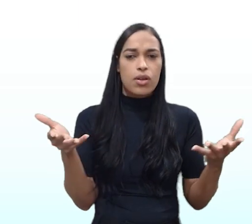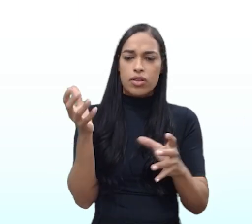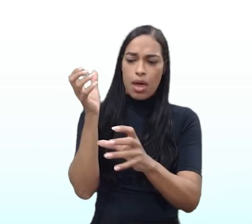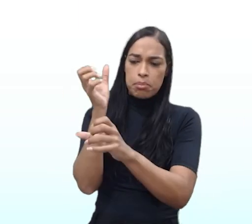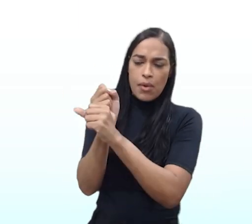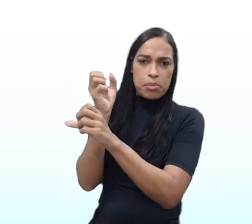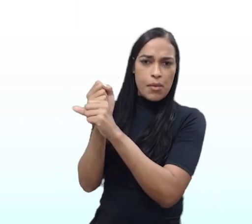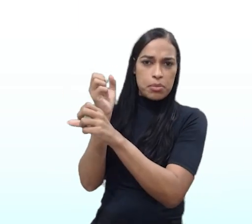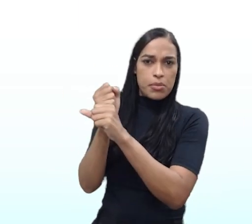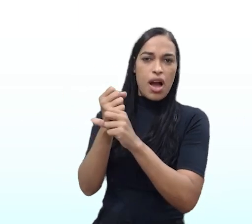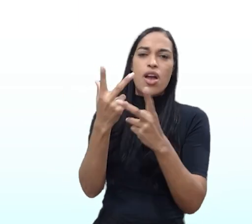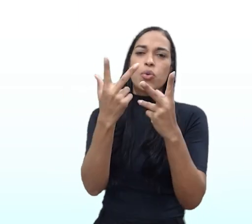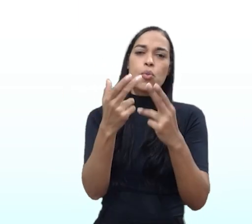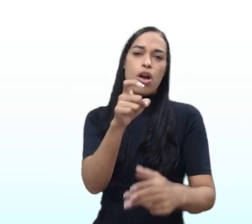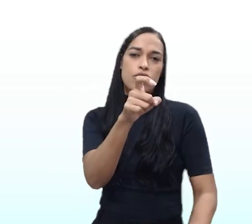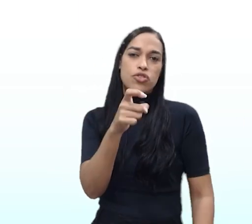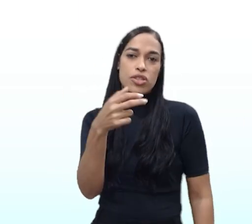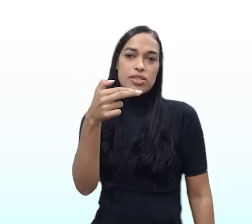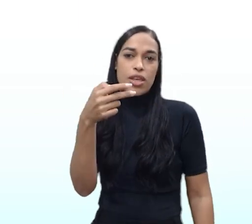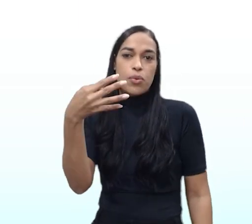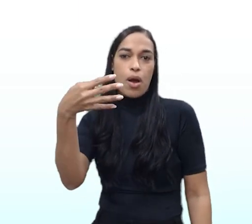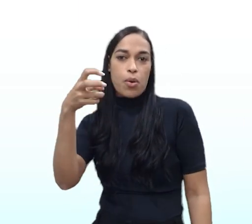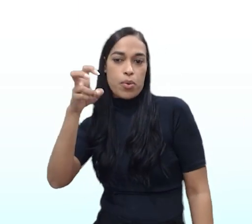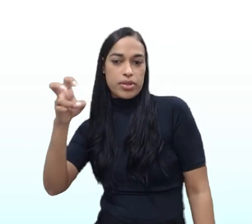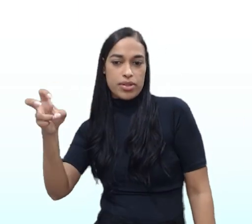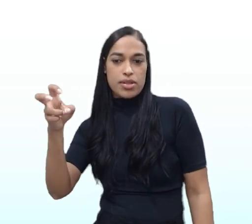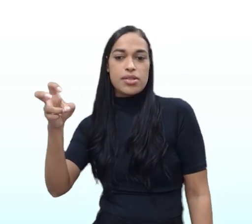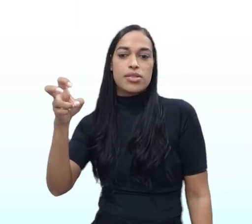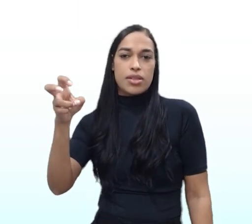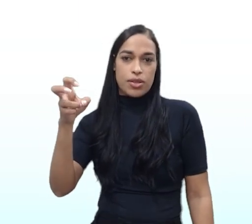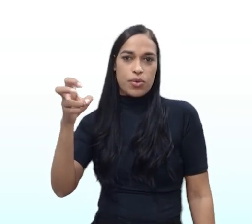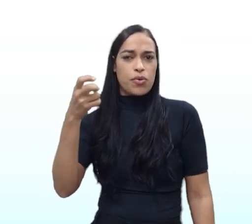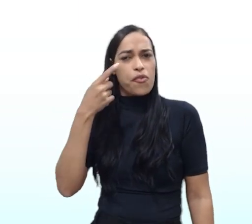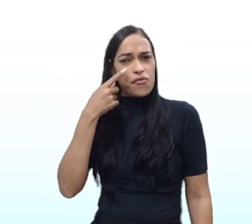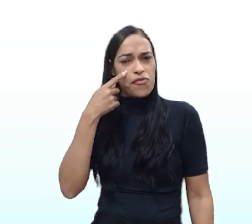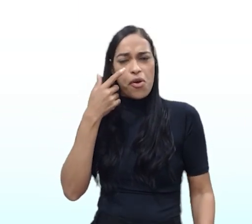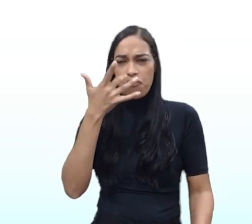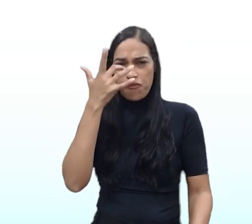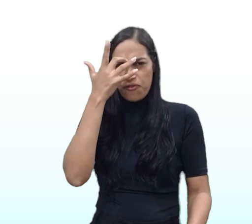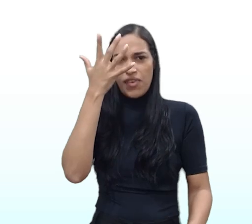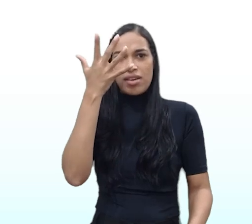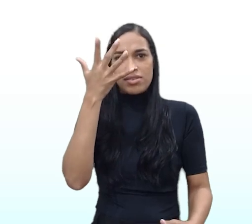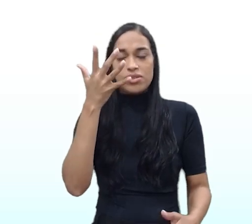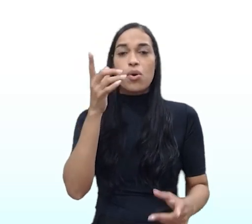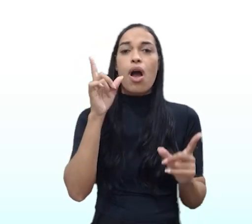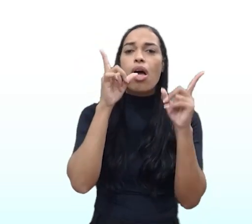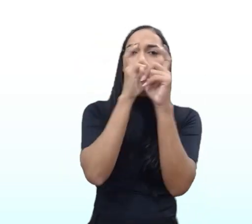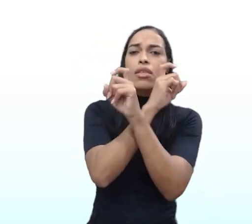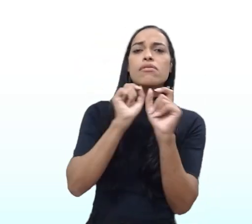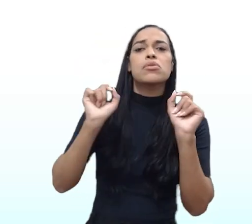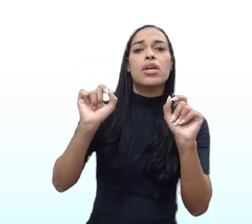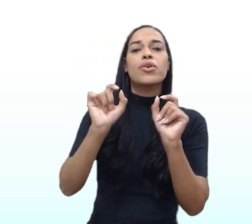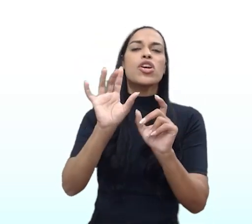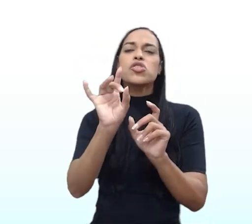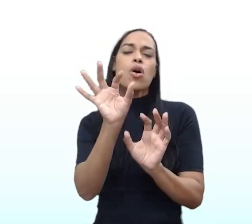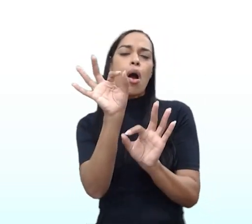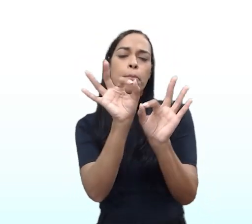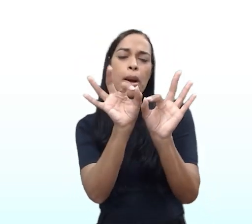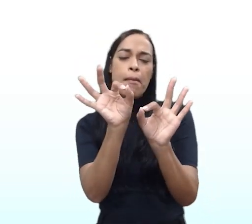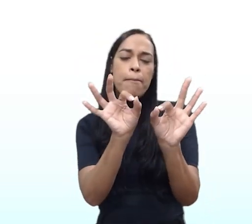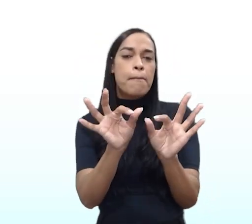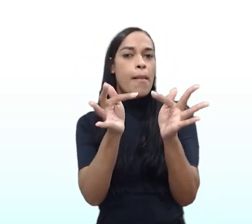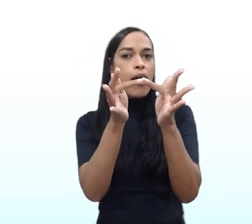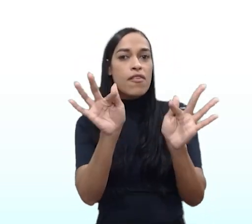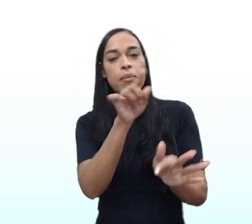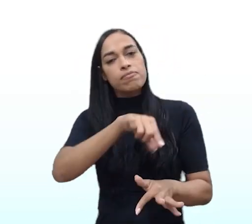lápis, e aí vai dar x igual a 45, marcou a questão. Viu como foi tranquilo? A dificuldade é a